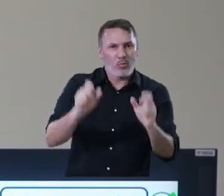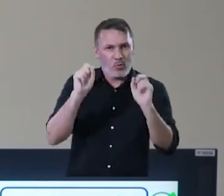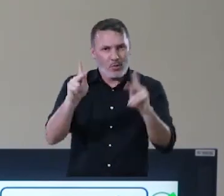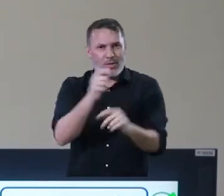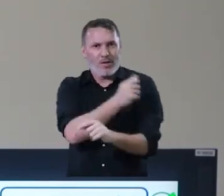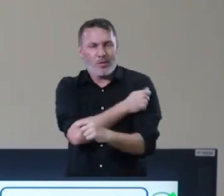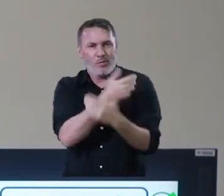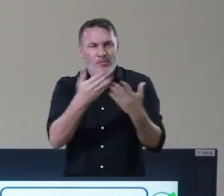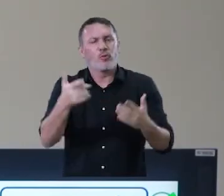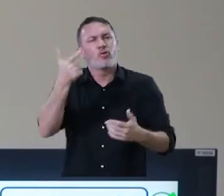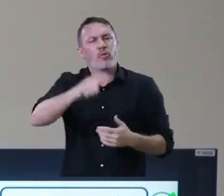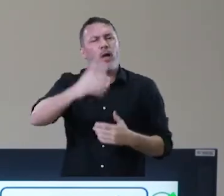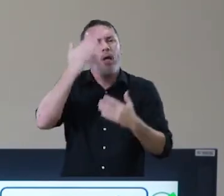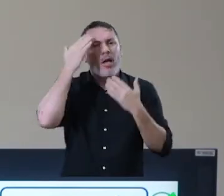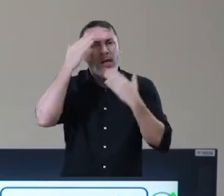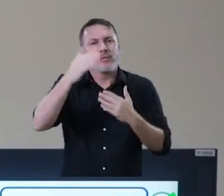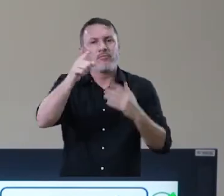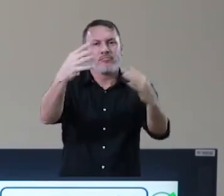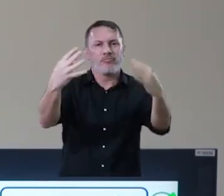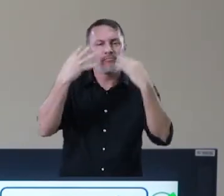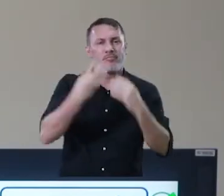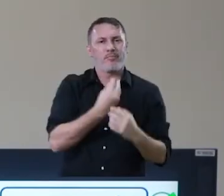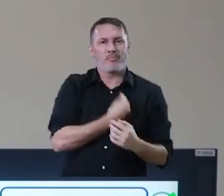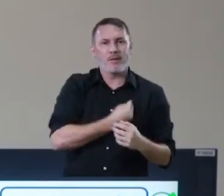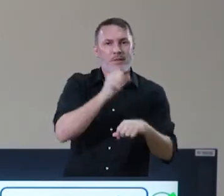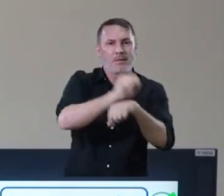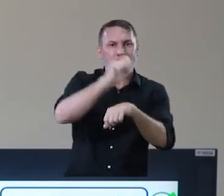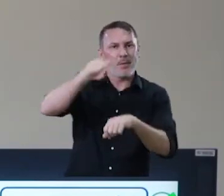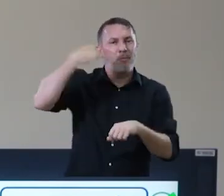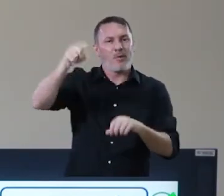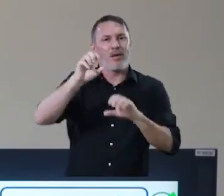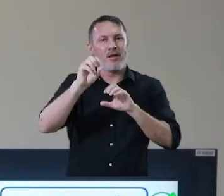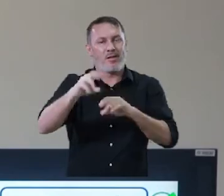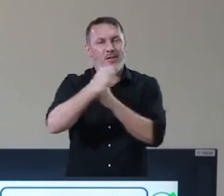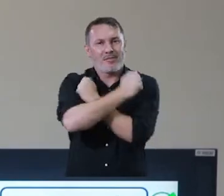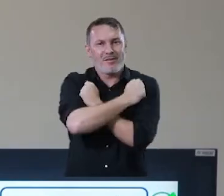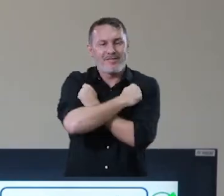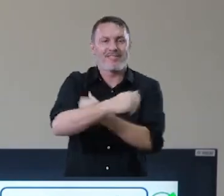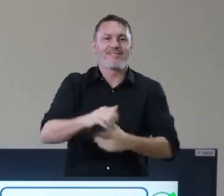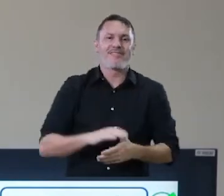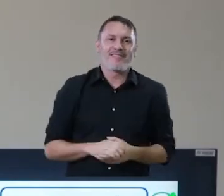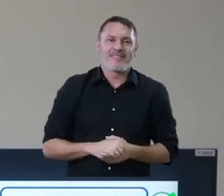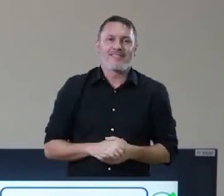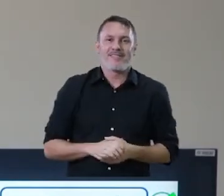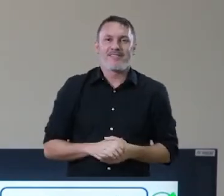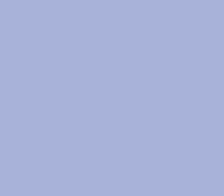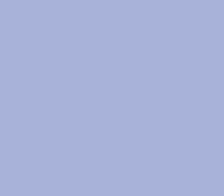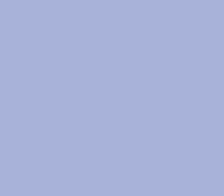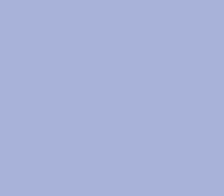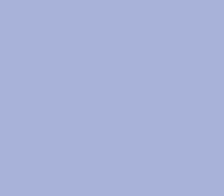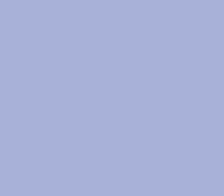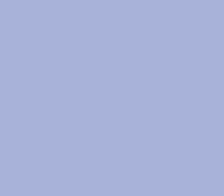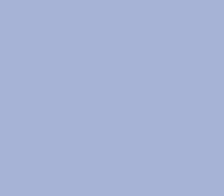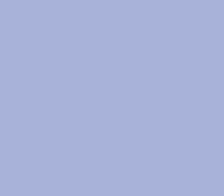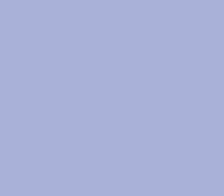aluno. Mais uma vez, agradecemos a sua participação. Te vejo na próxima aula. Abraços!